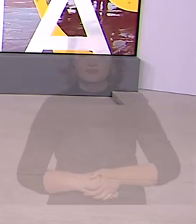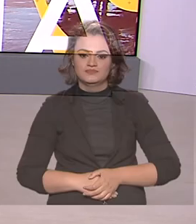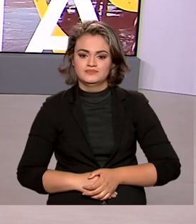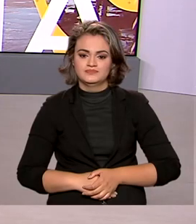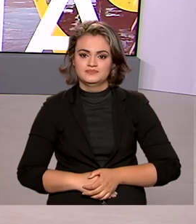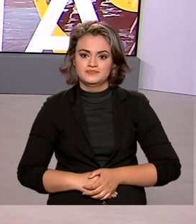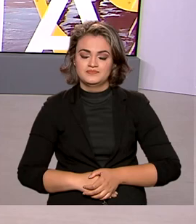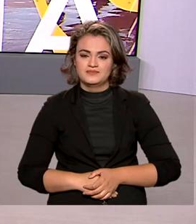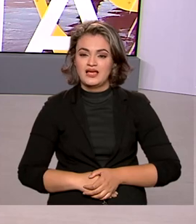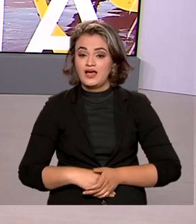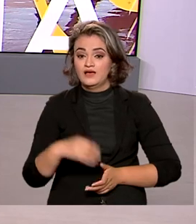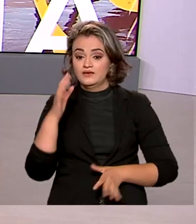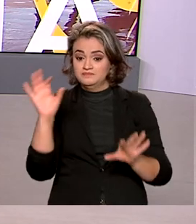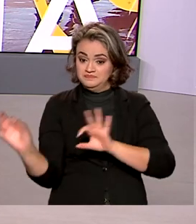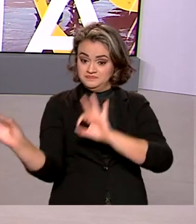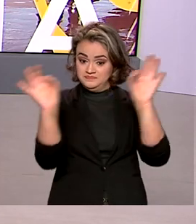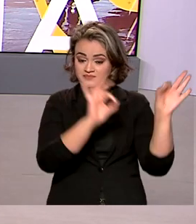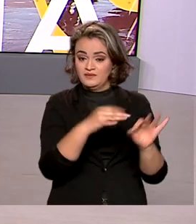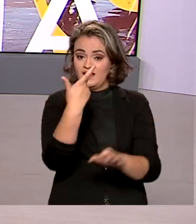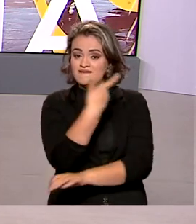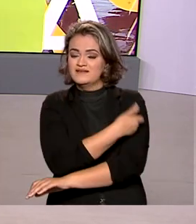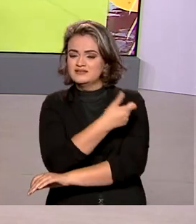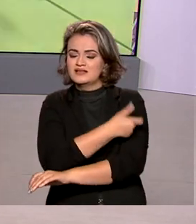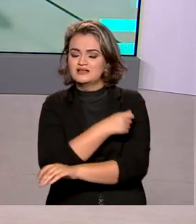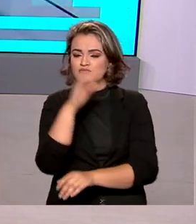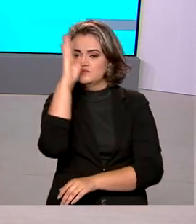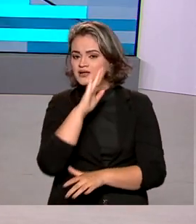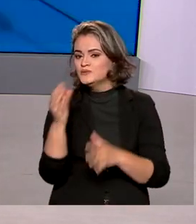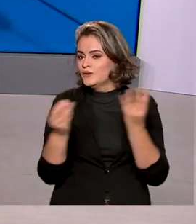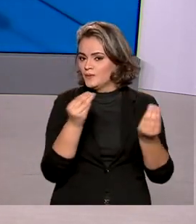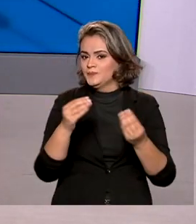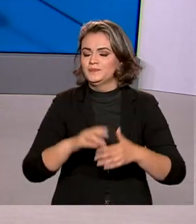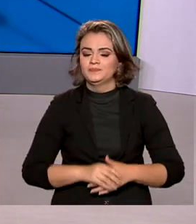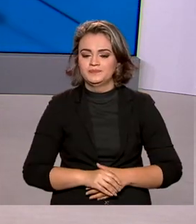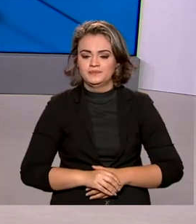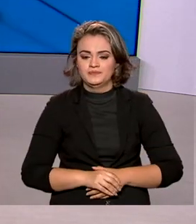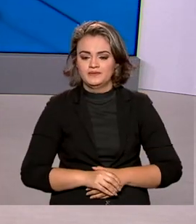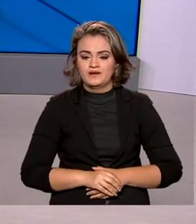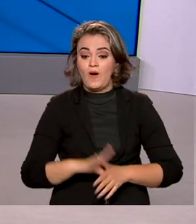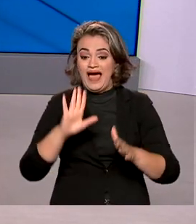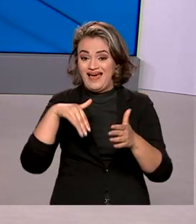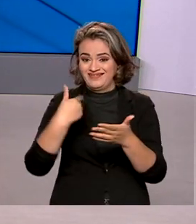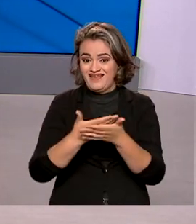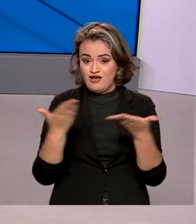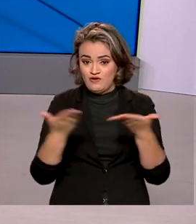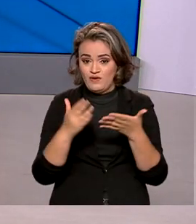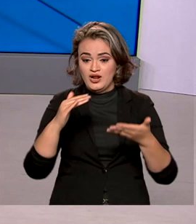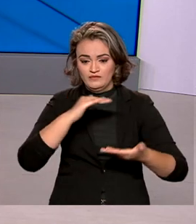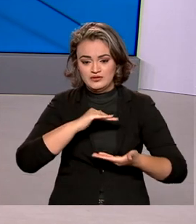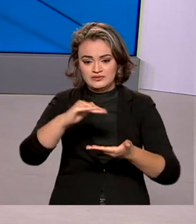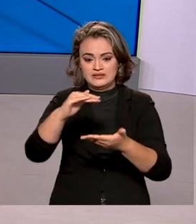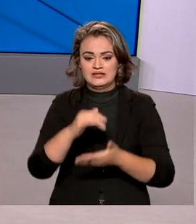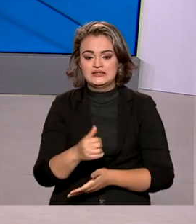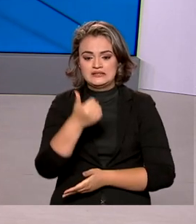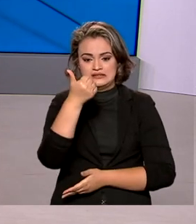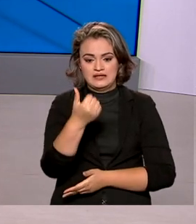Vamos ver então aqui no telão como está a vacinação pelo Brasil. Vamos lá, olha, até agora foram distribuídas